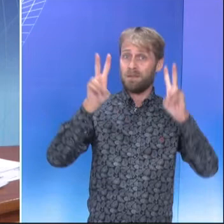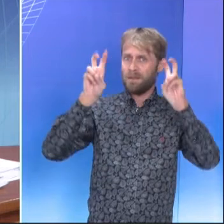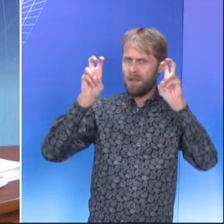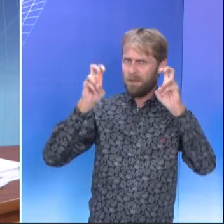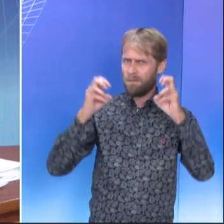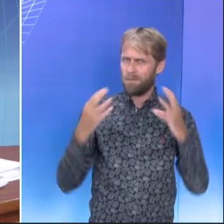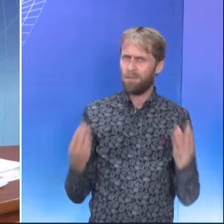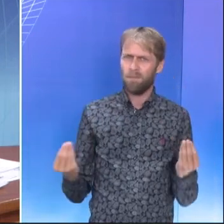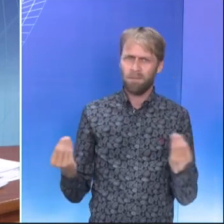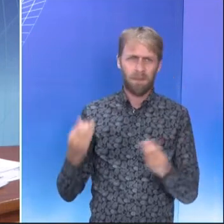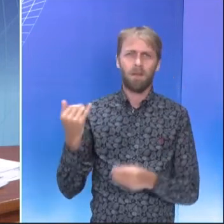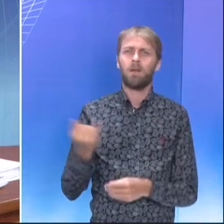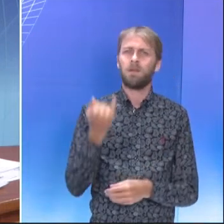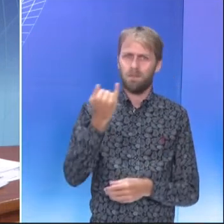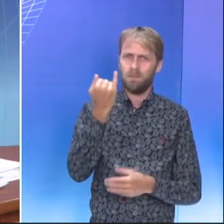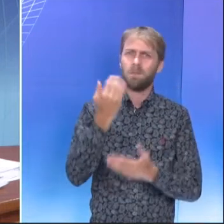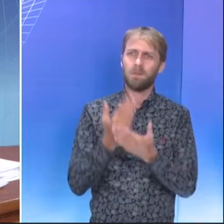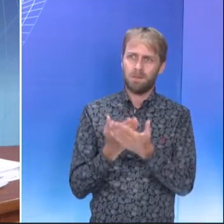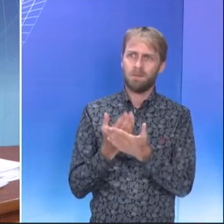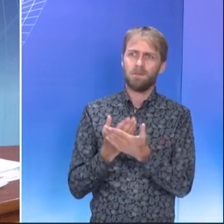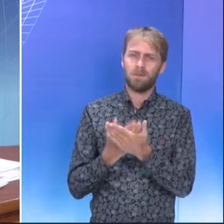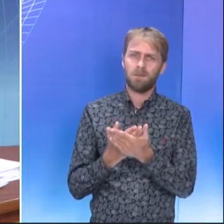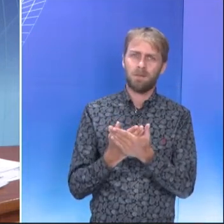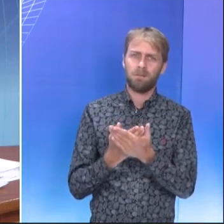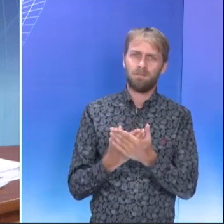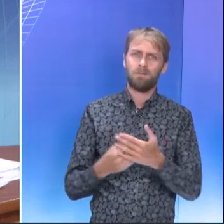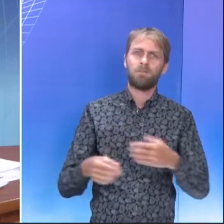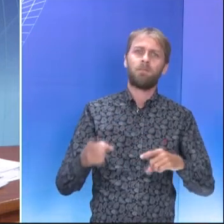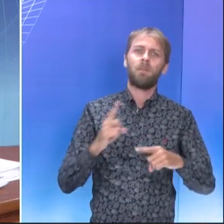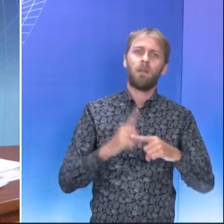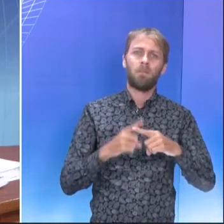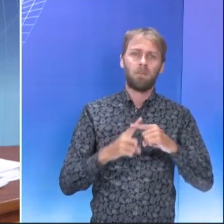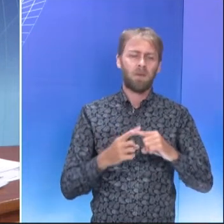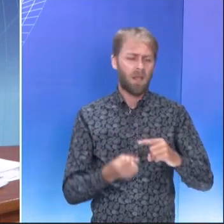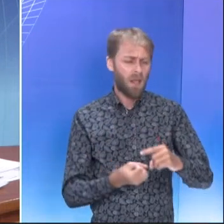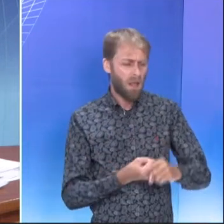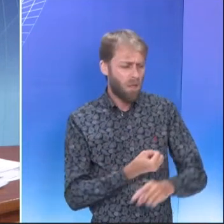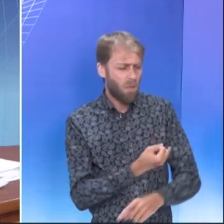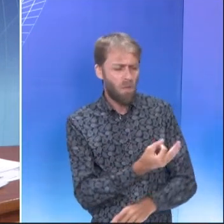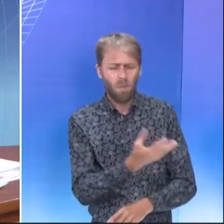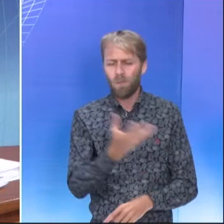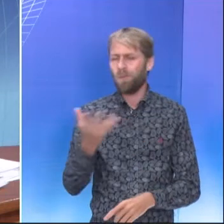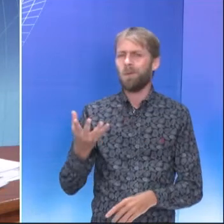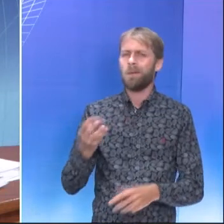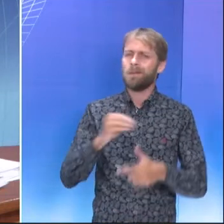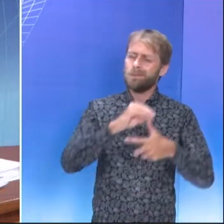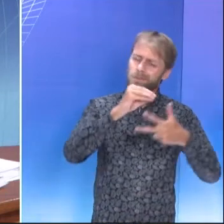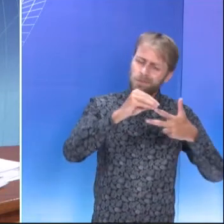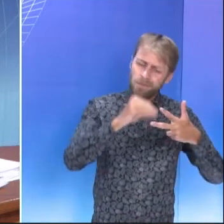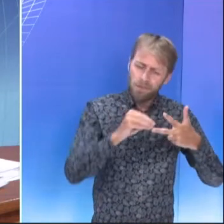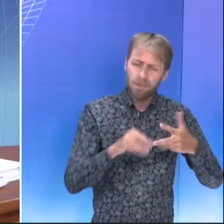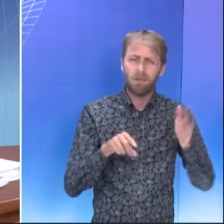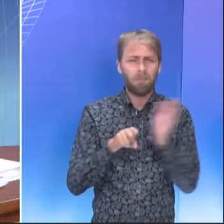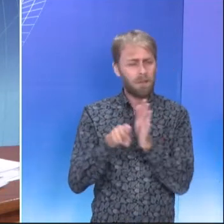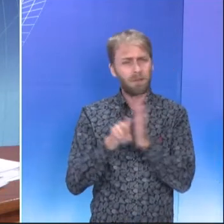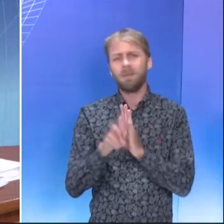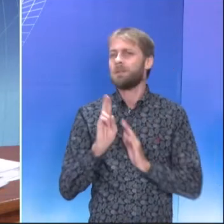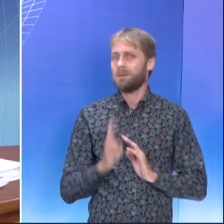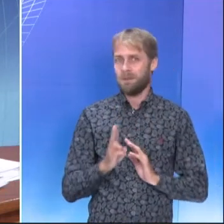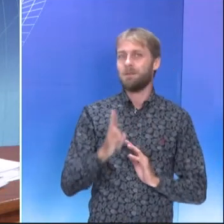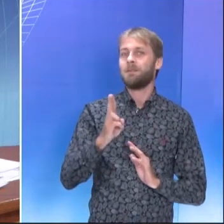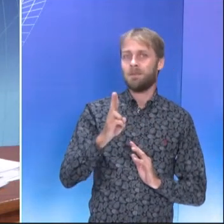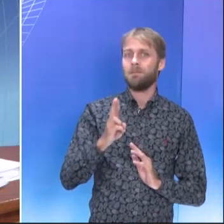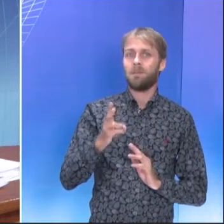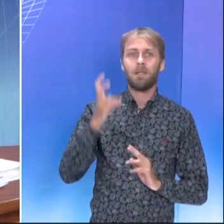muito importantes de serem estudados em razão da quantidade de vezes que ele já caiu no Enem. Né? A questão